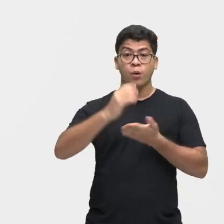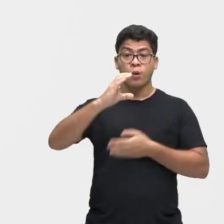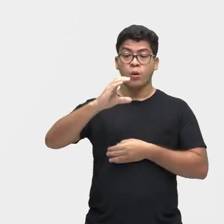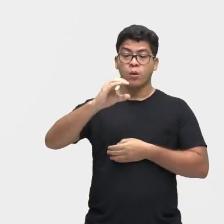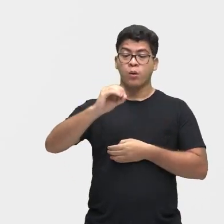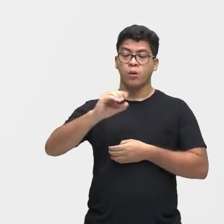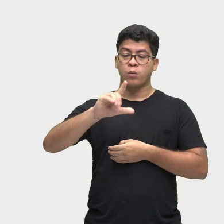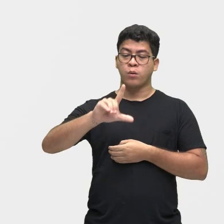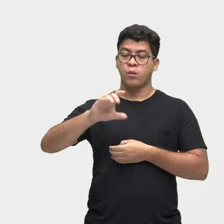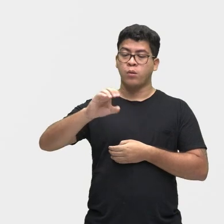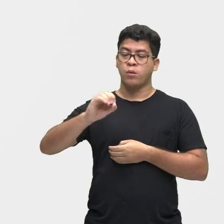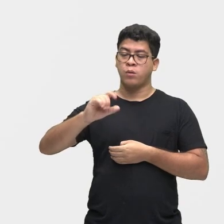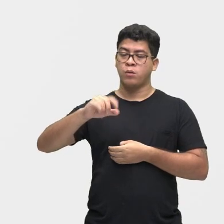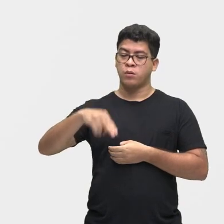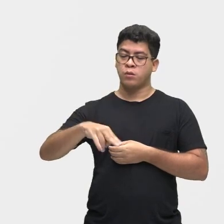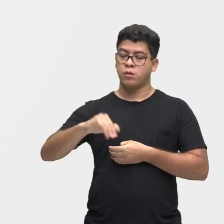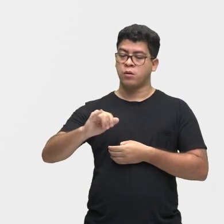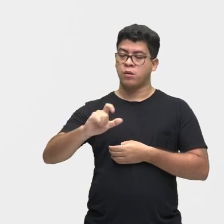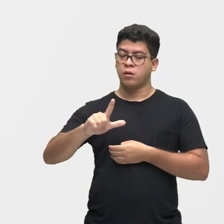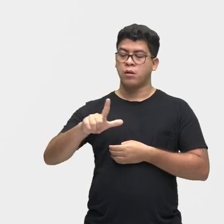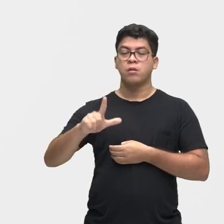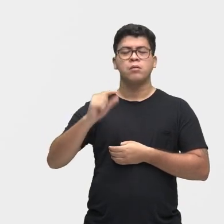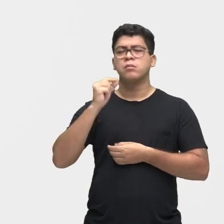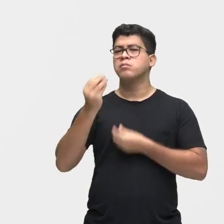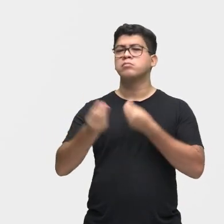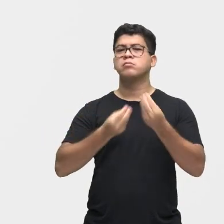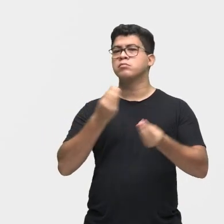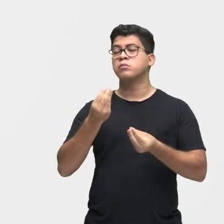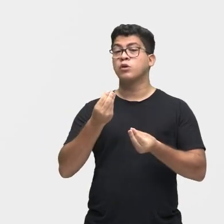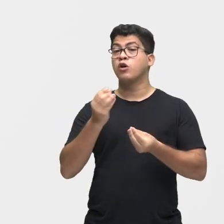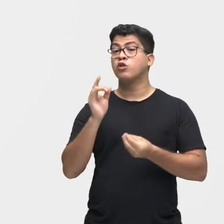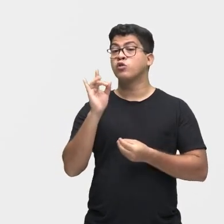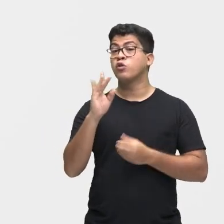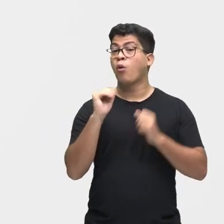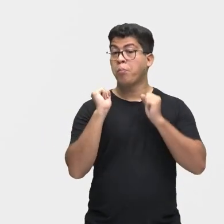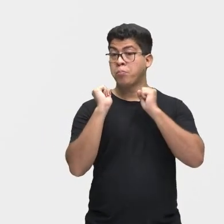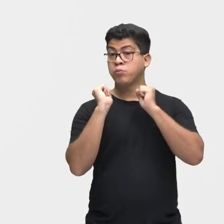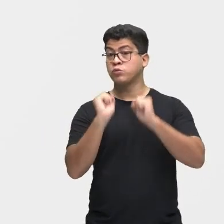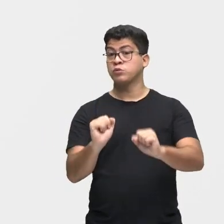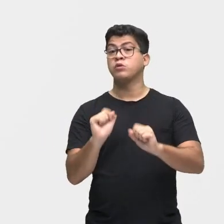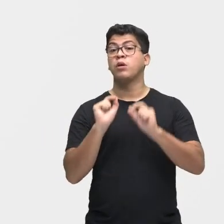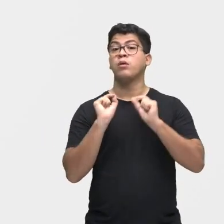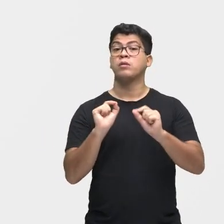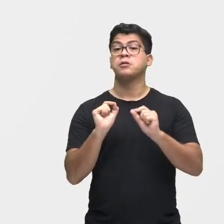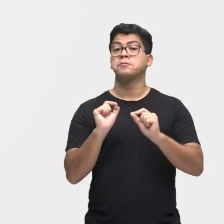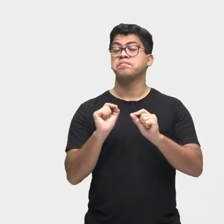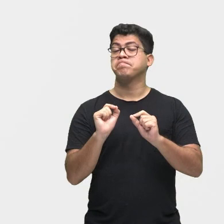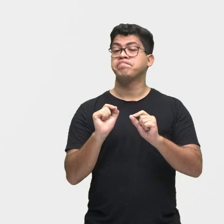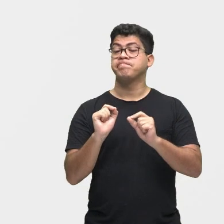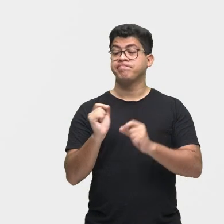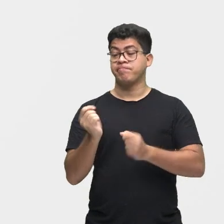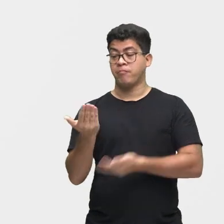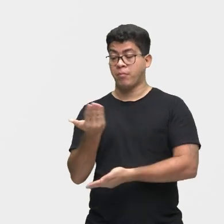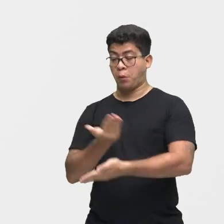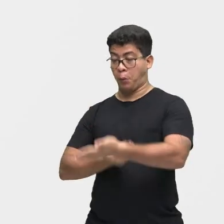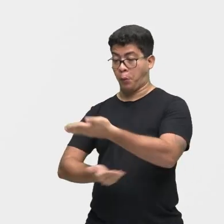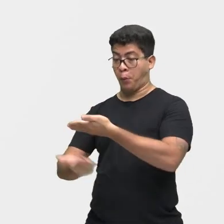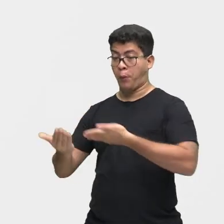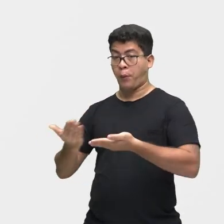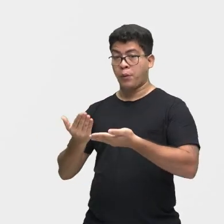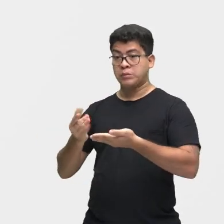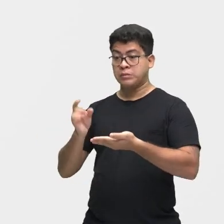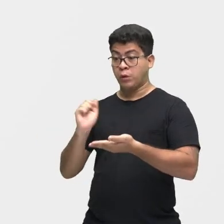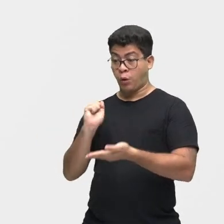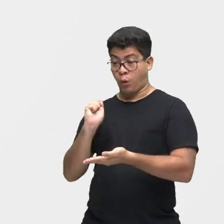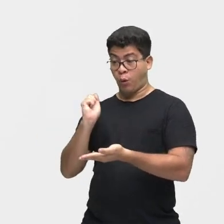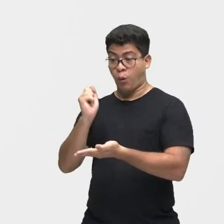colônias só deveriam realizar comércio com as suas metrópoles. Olha, se você é minha colônia, só